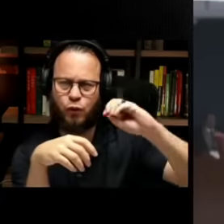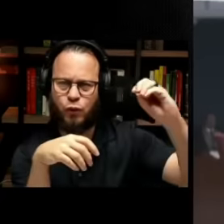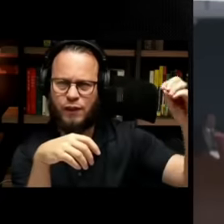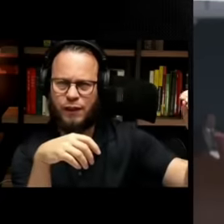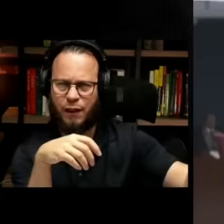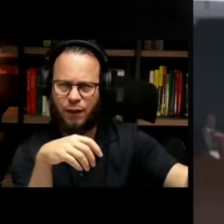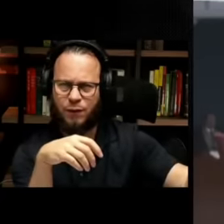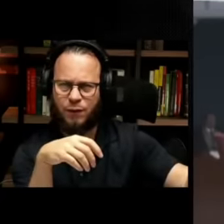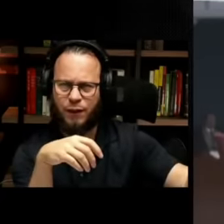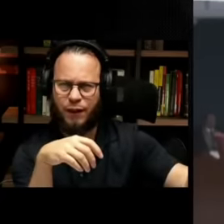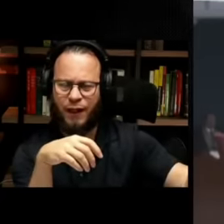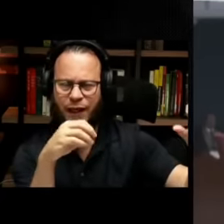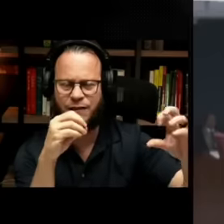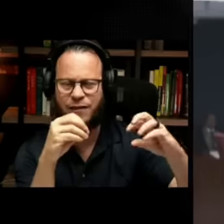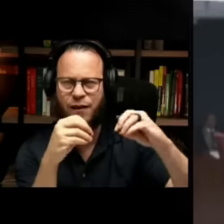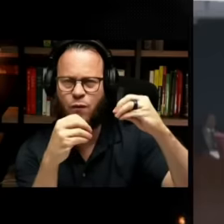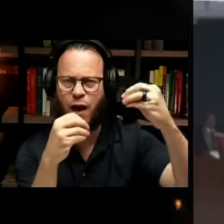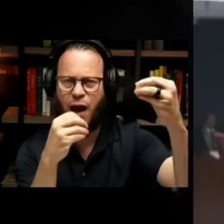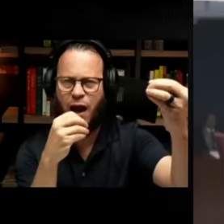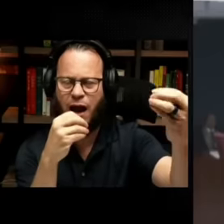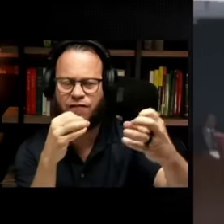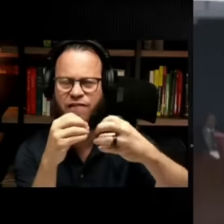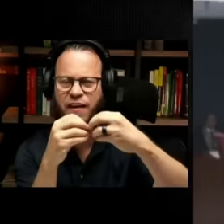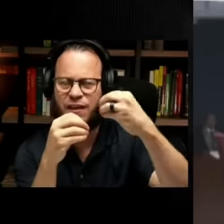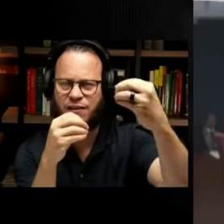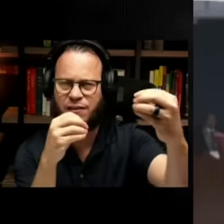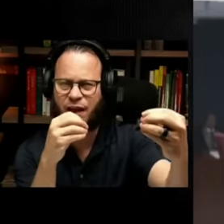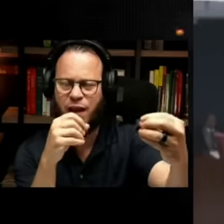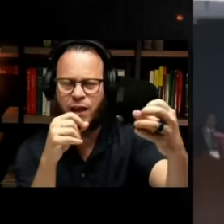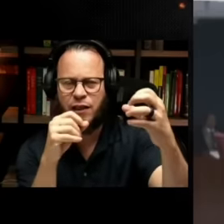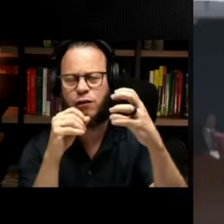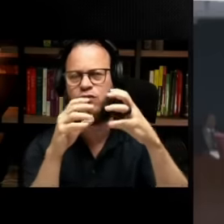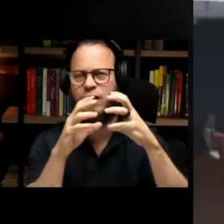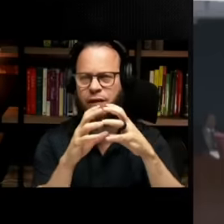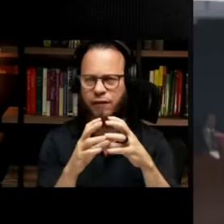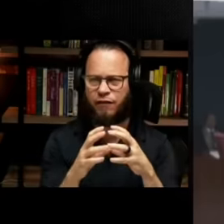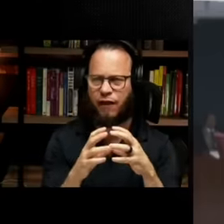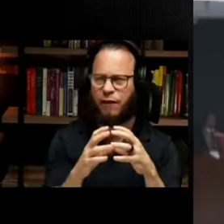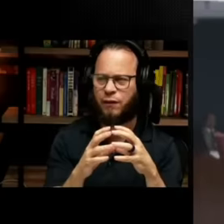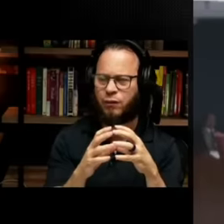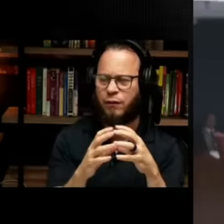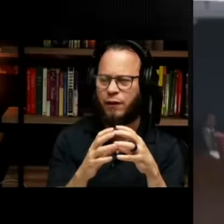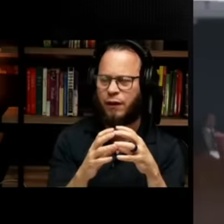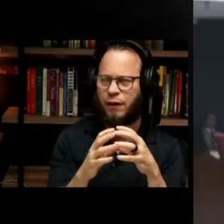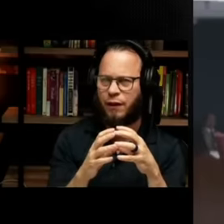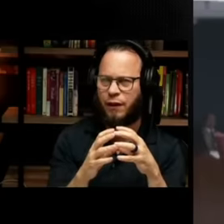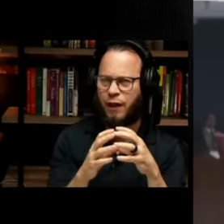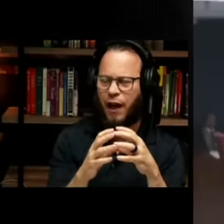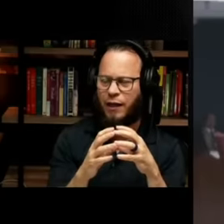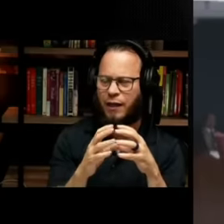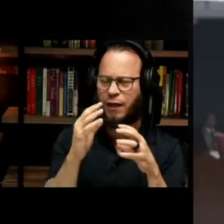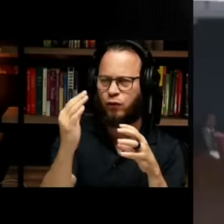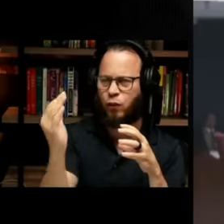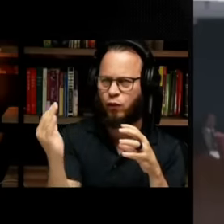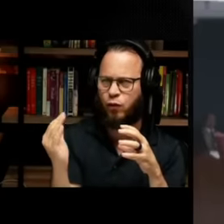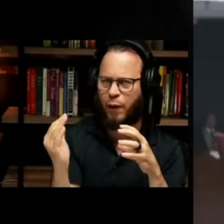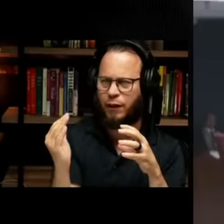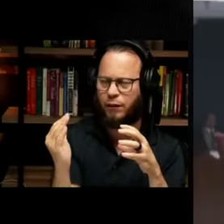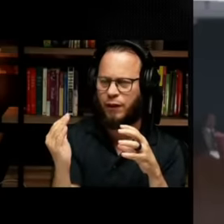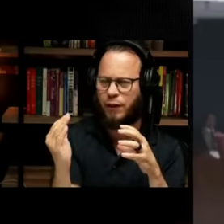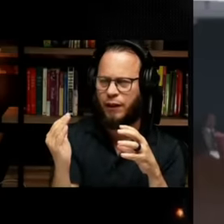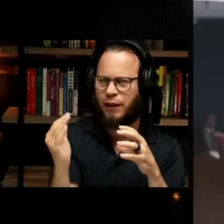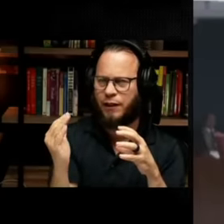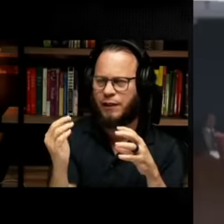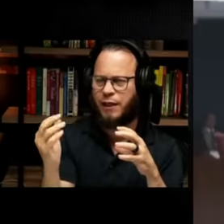os outros se calam. Eles dão a vez, né? Se o Zanin está falando, aí todos